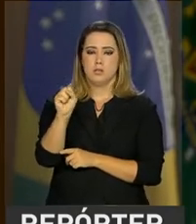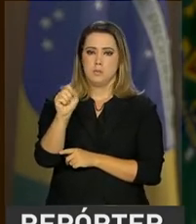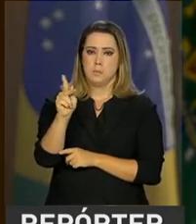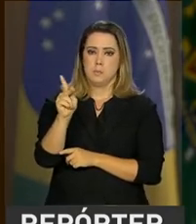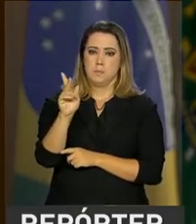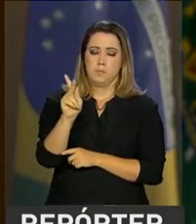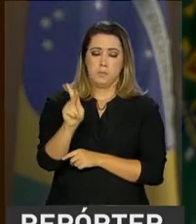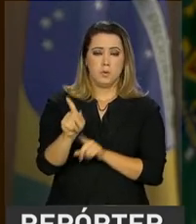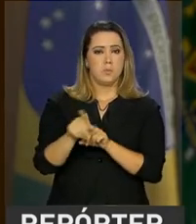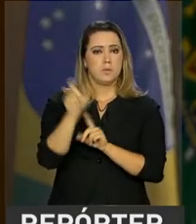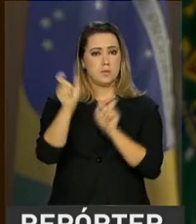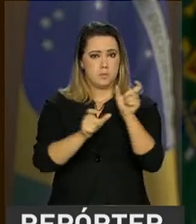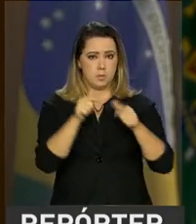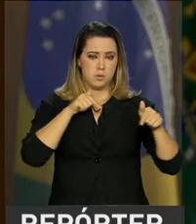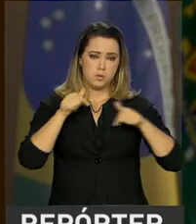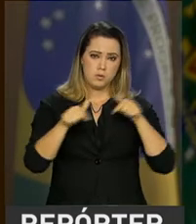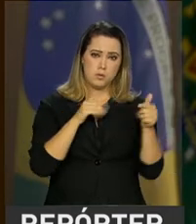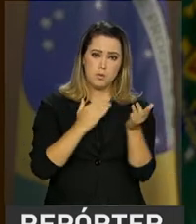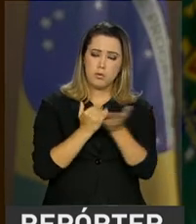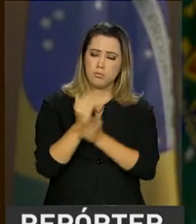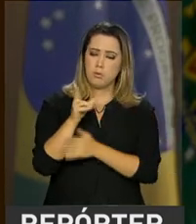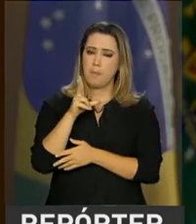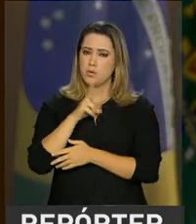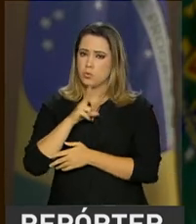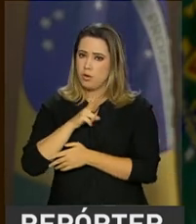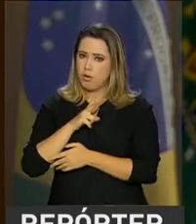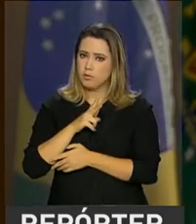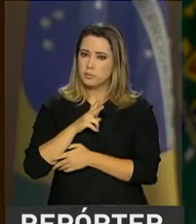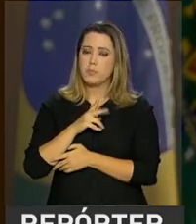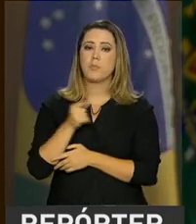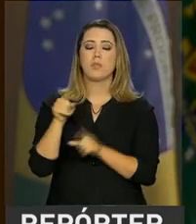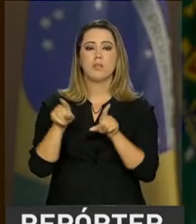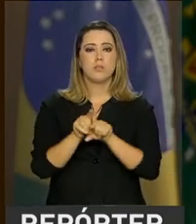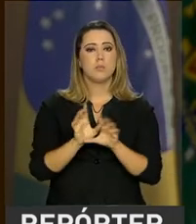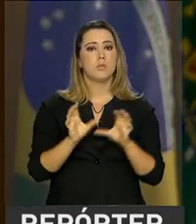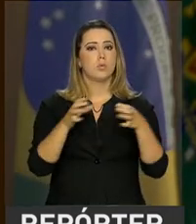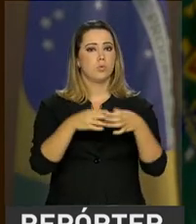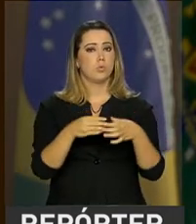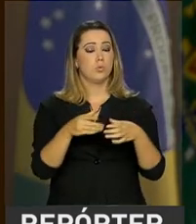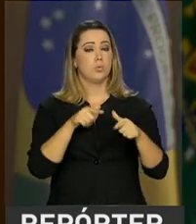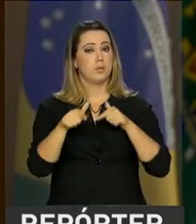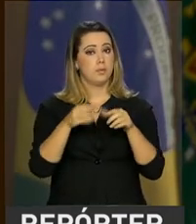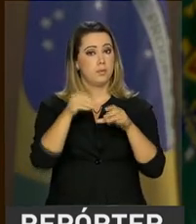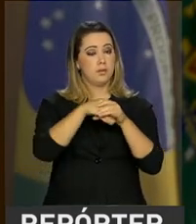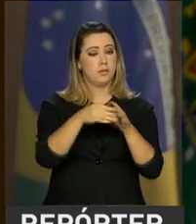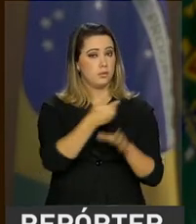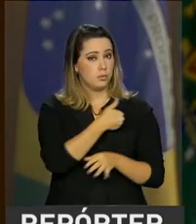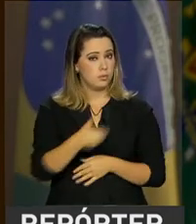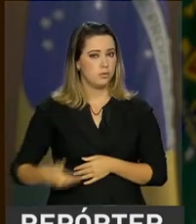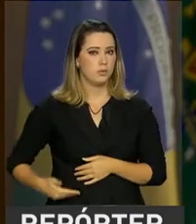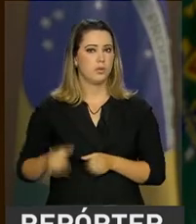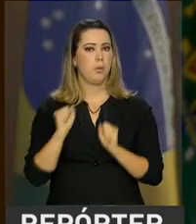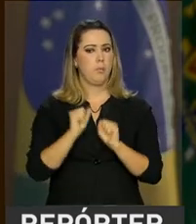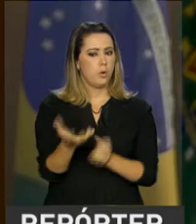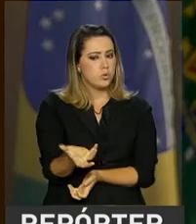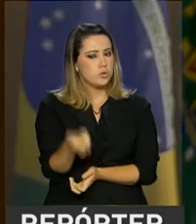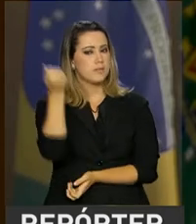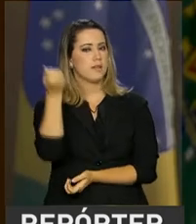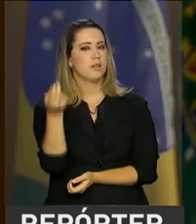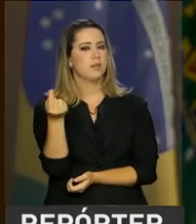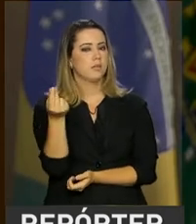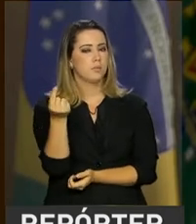saque dos trabalhadores da iniciativa privada e do serviço público podem retirar os recursos